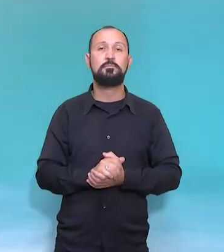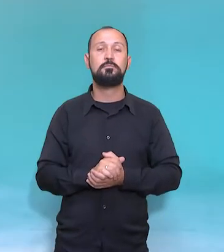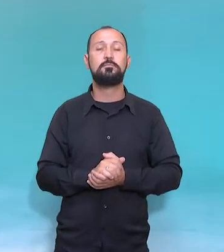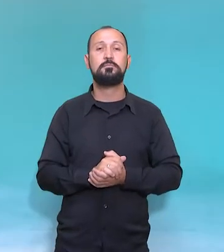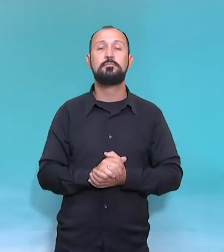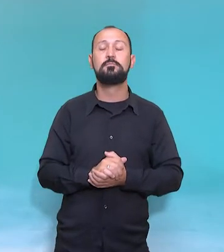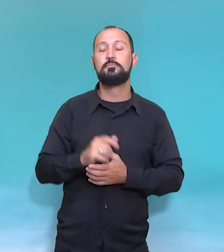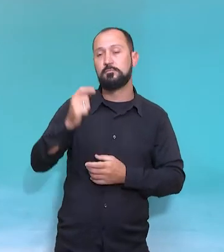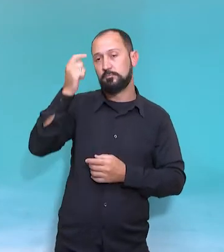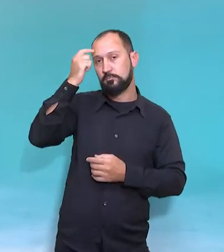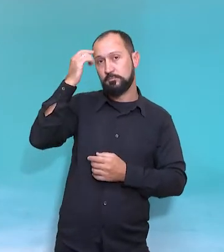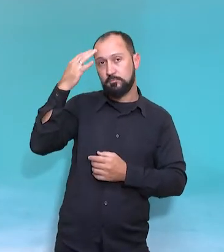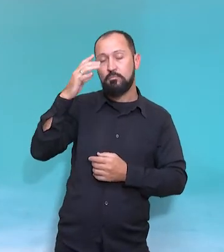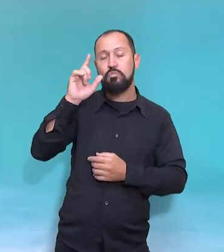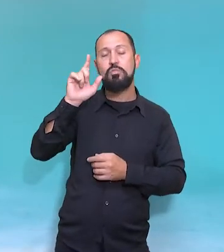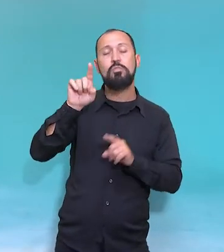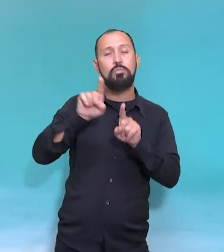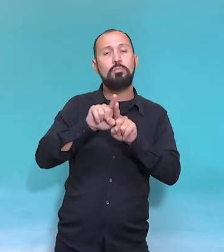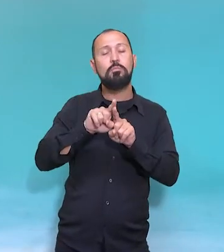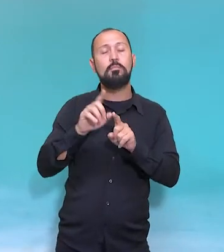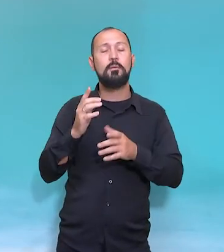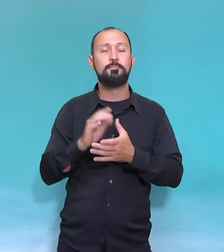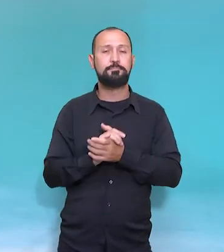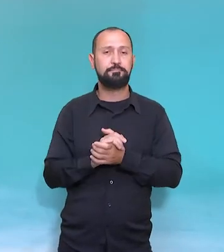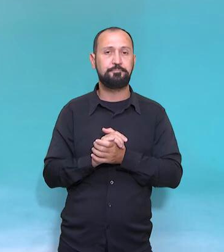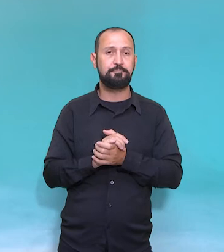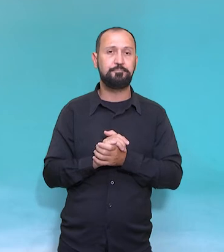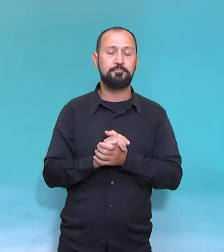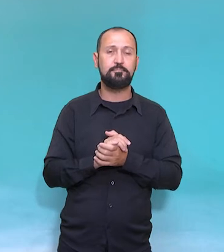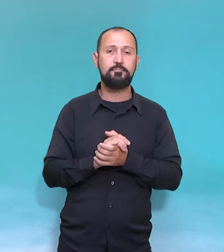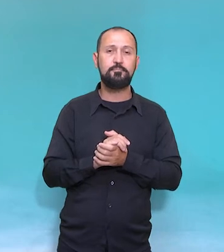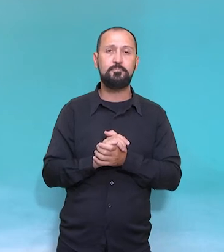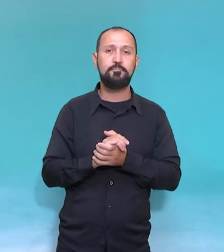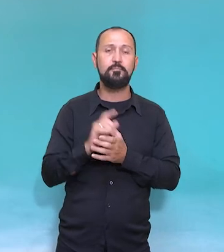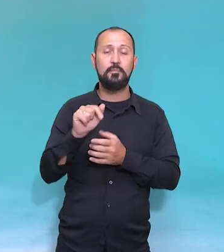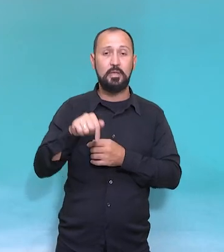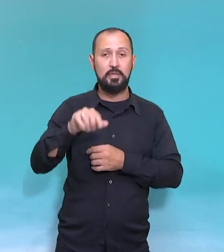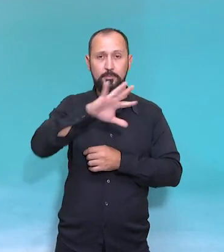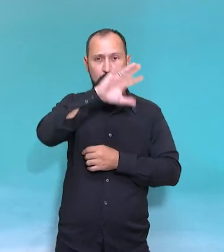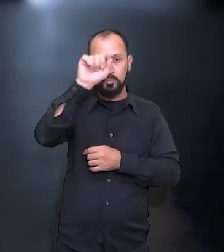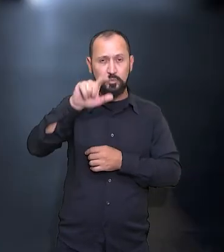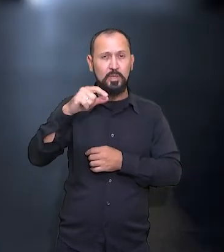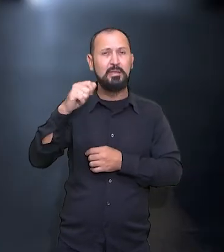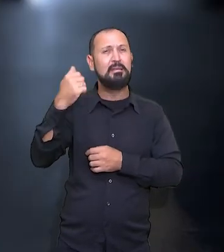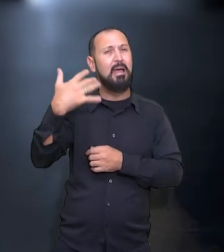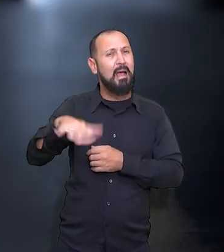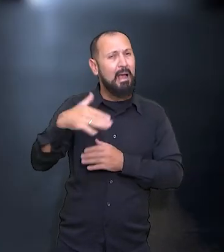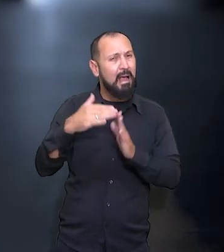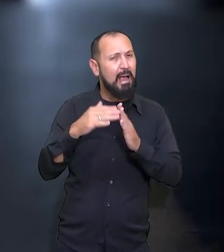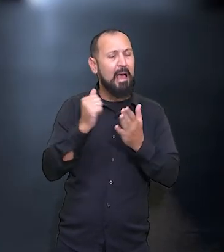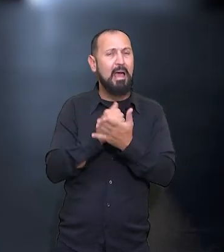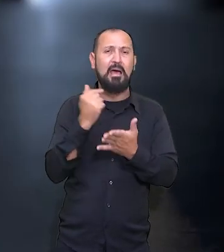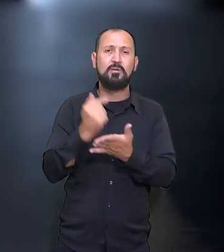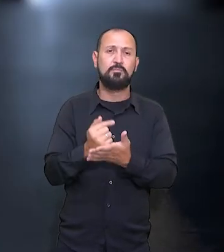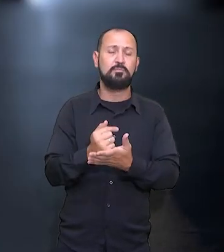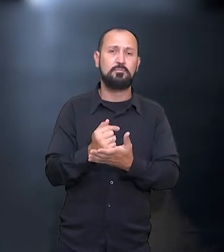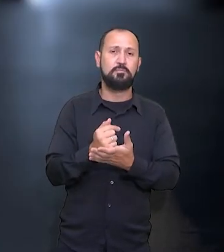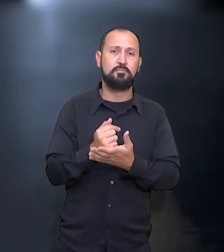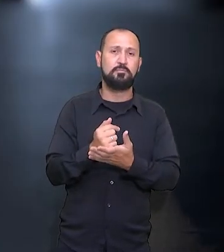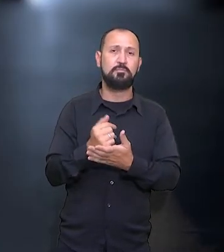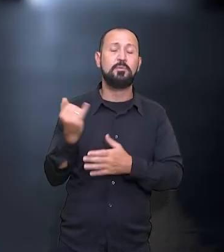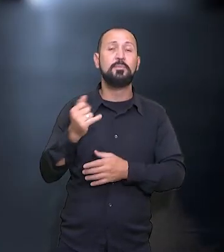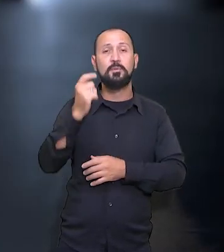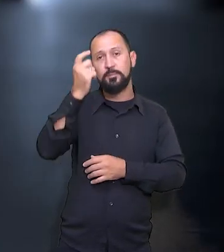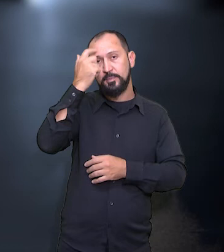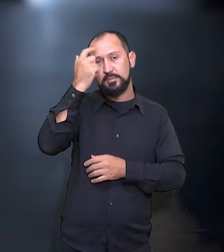custo. A ideia é essa, e principalmente no Mato Grosso do Sul, né, onde o custo do cartório ele é um pouco